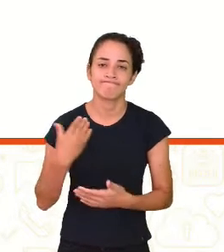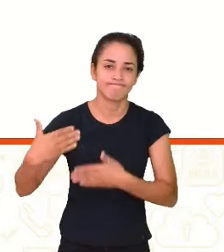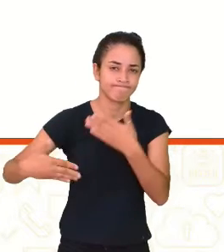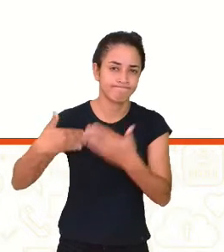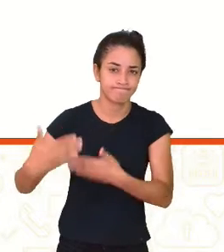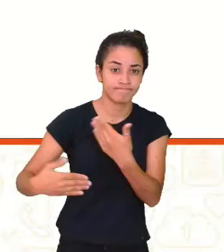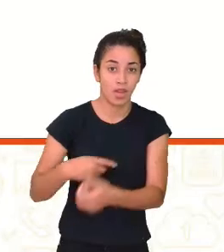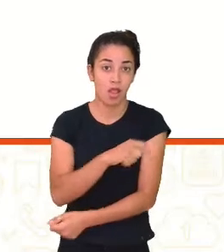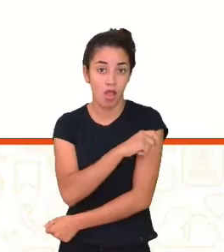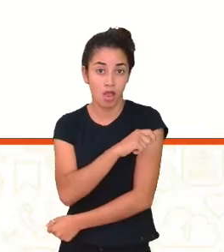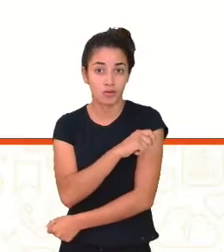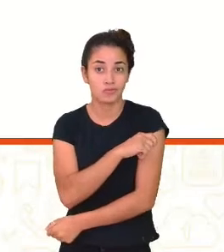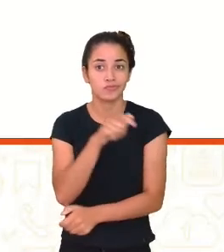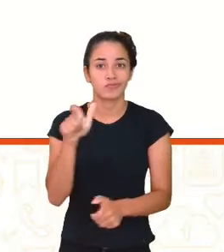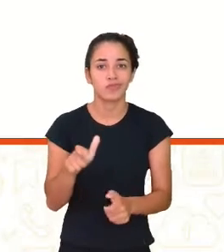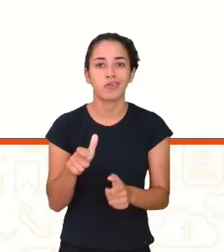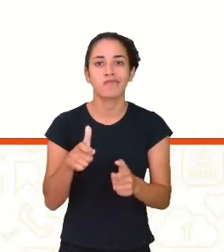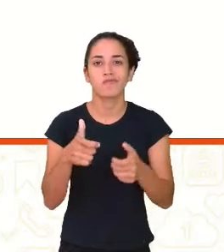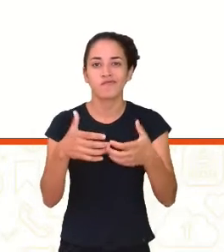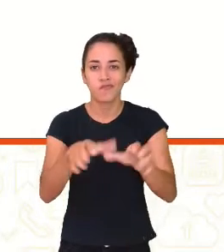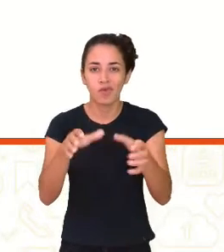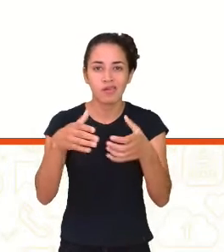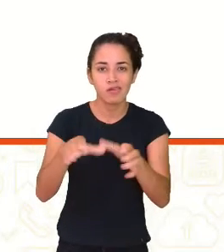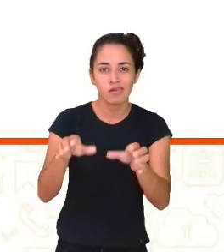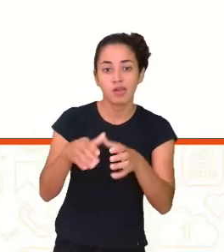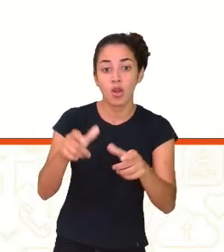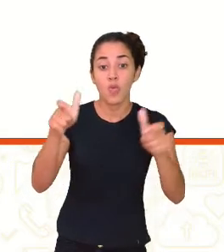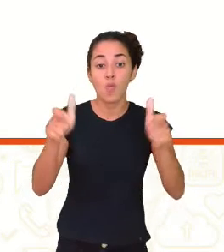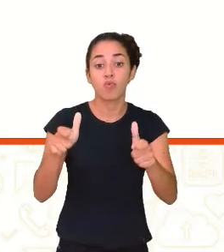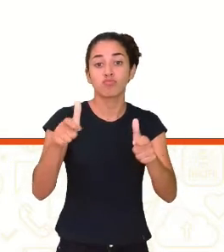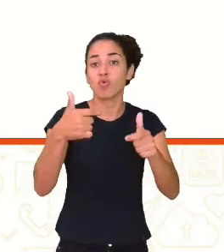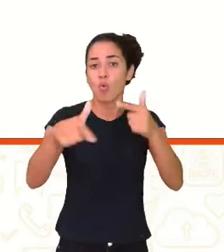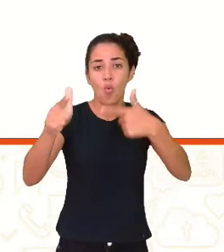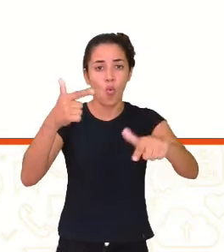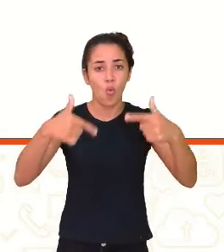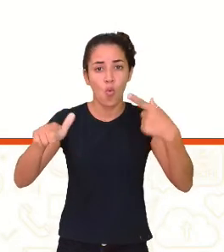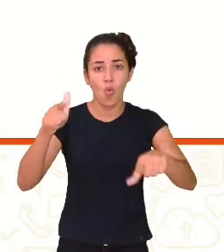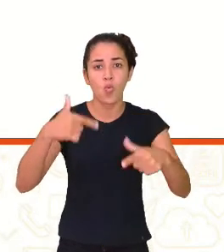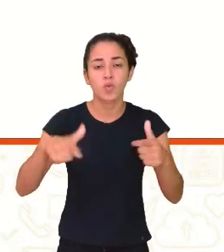o estudante ele passa a frequentar outros ambientes